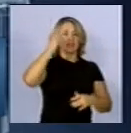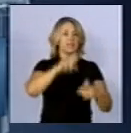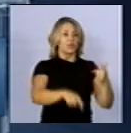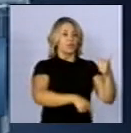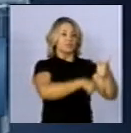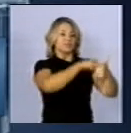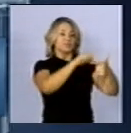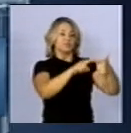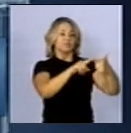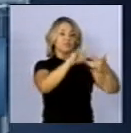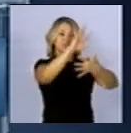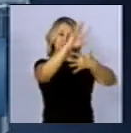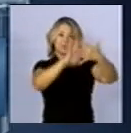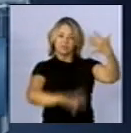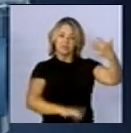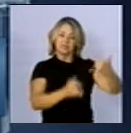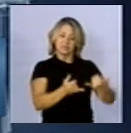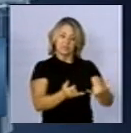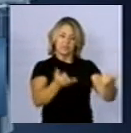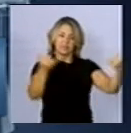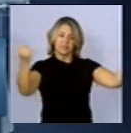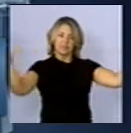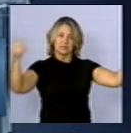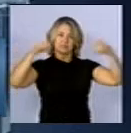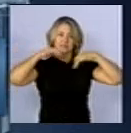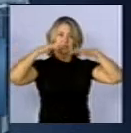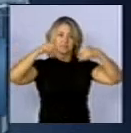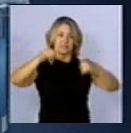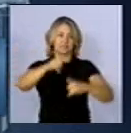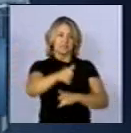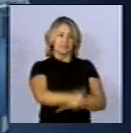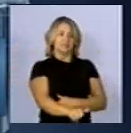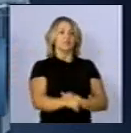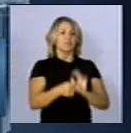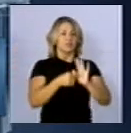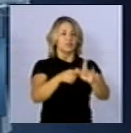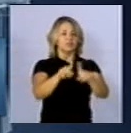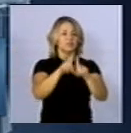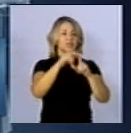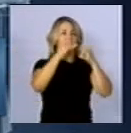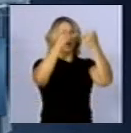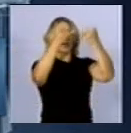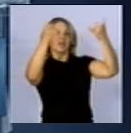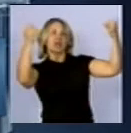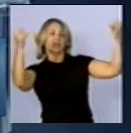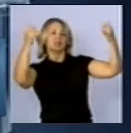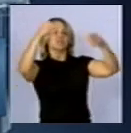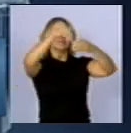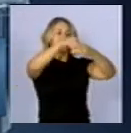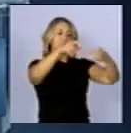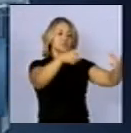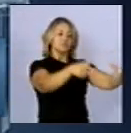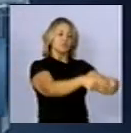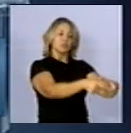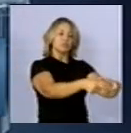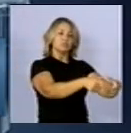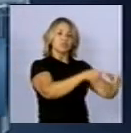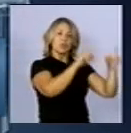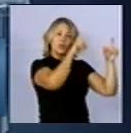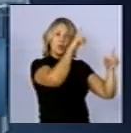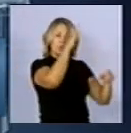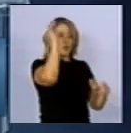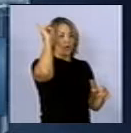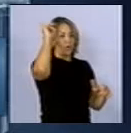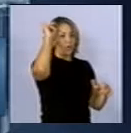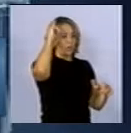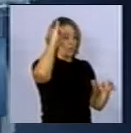faixa de passagem dessas linhas elas são em sua grande maioria linhas que estão em zona rural e nessa tabela